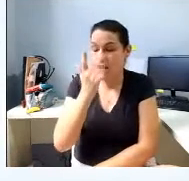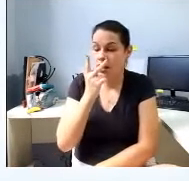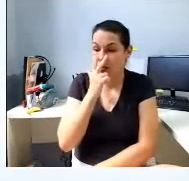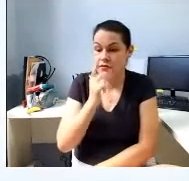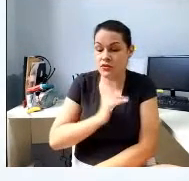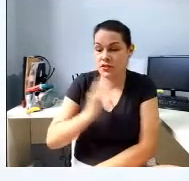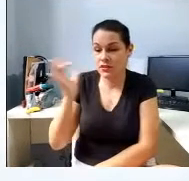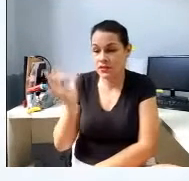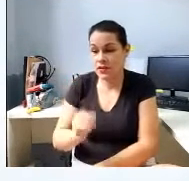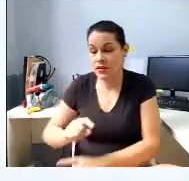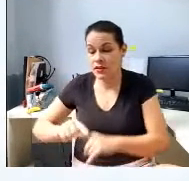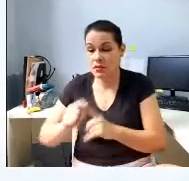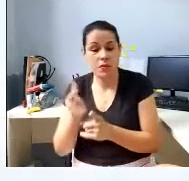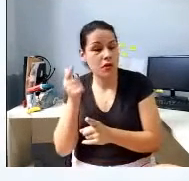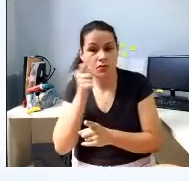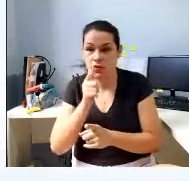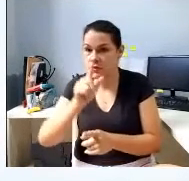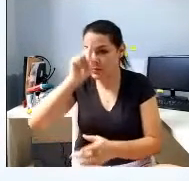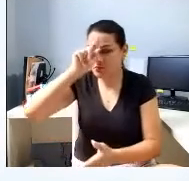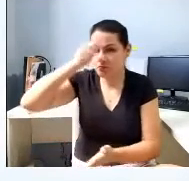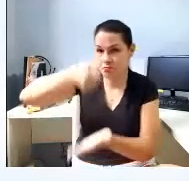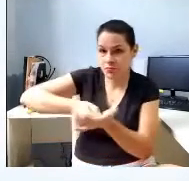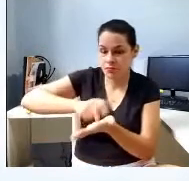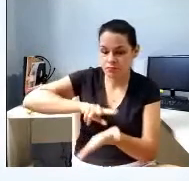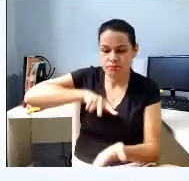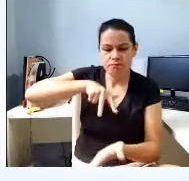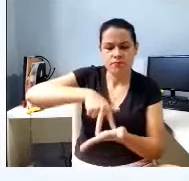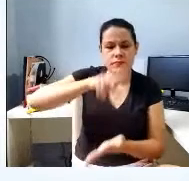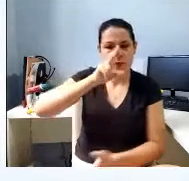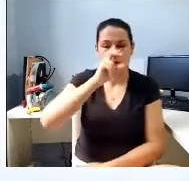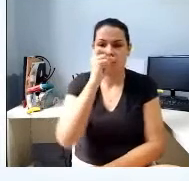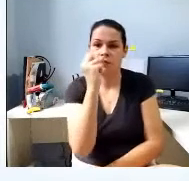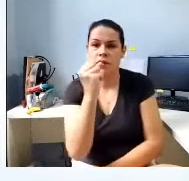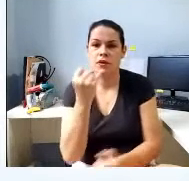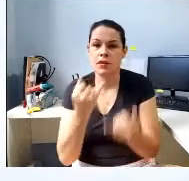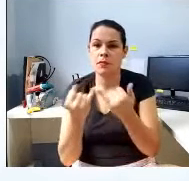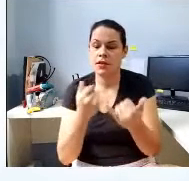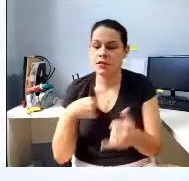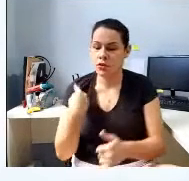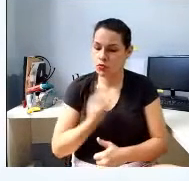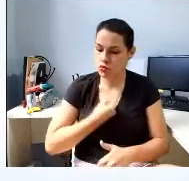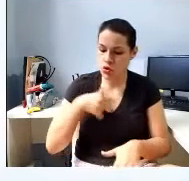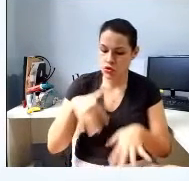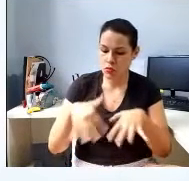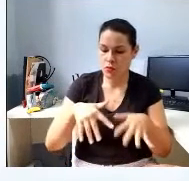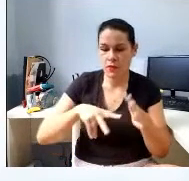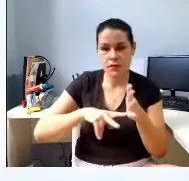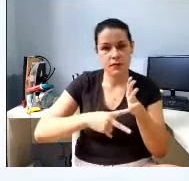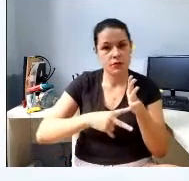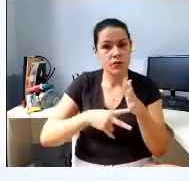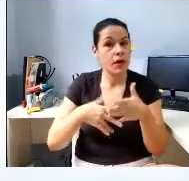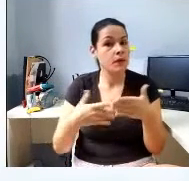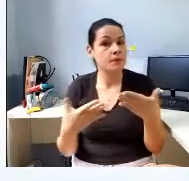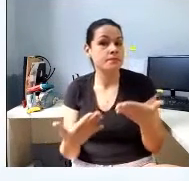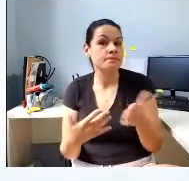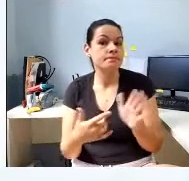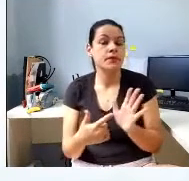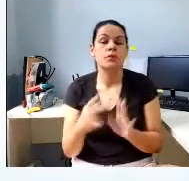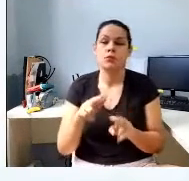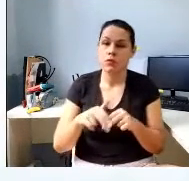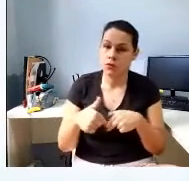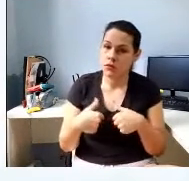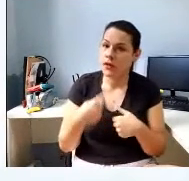tem conexões fortes com o que a gente chamaria o nosso movimento sindical. Ou seja, isso eu